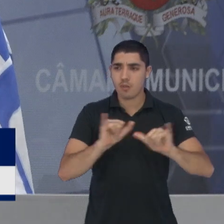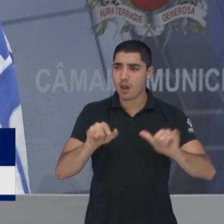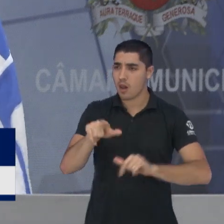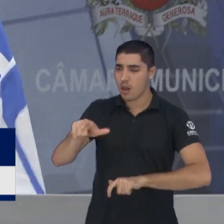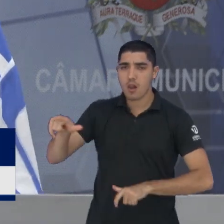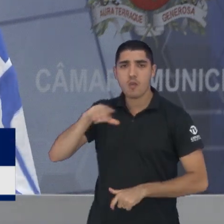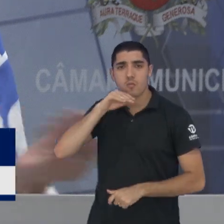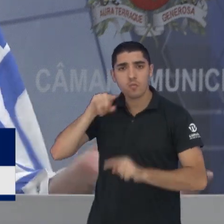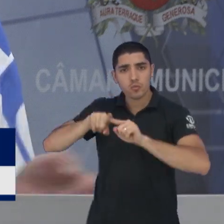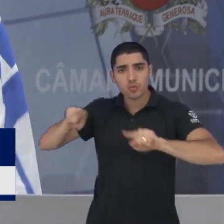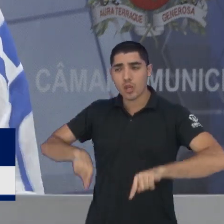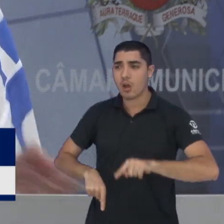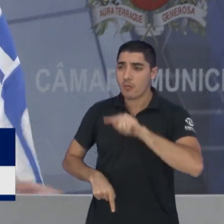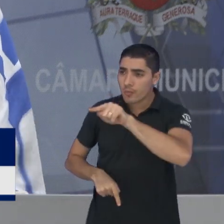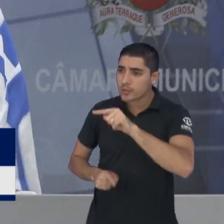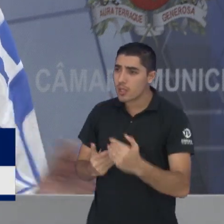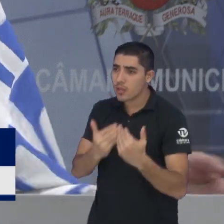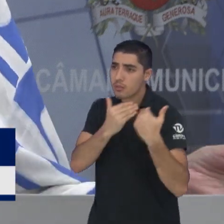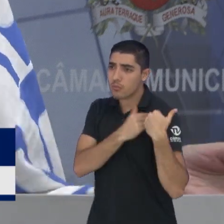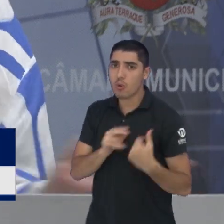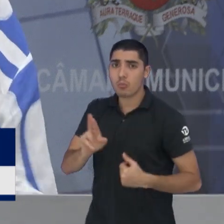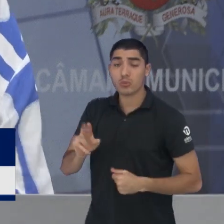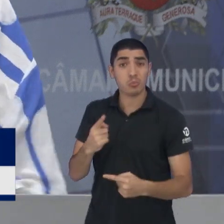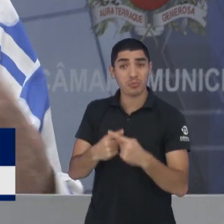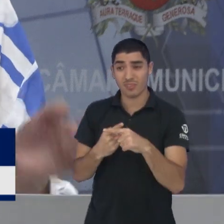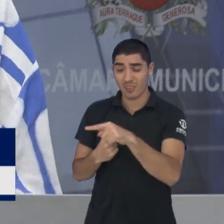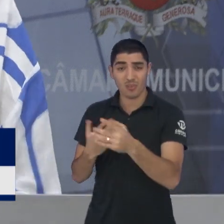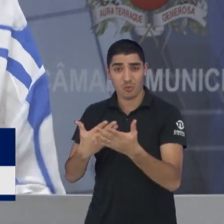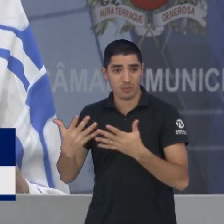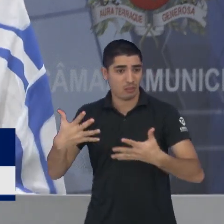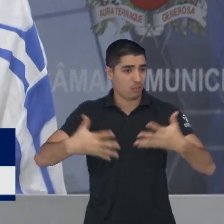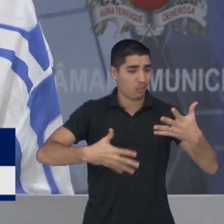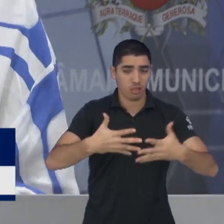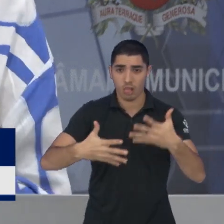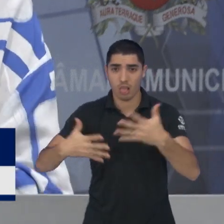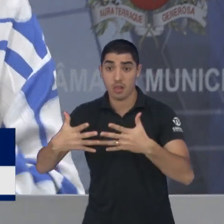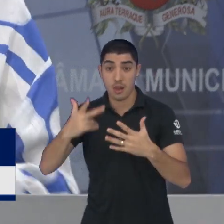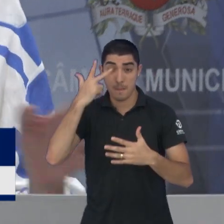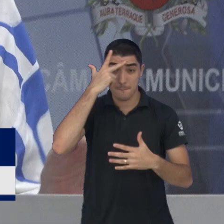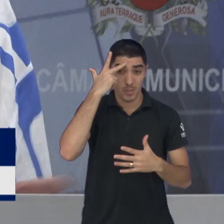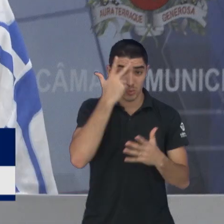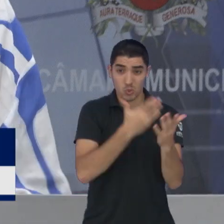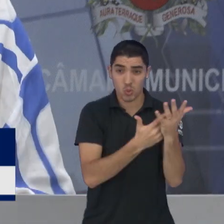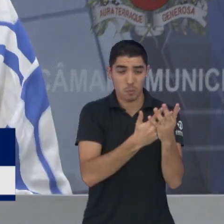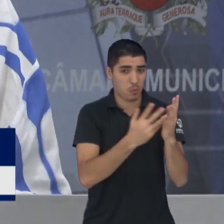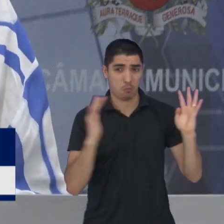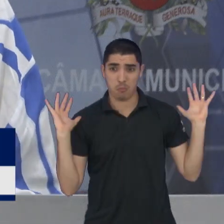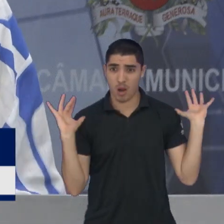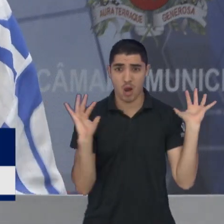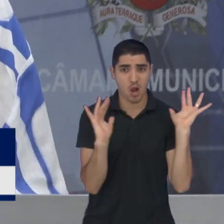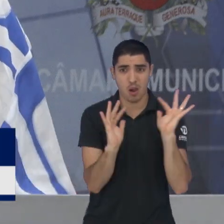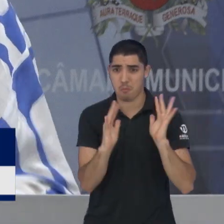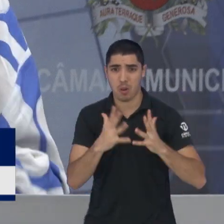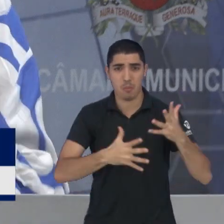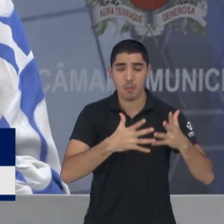função dele, porque estava um tropeçando o outro, a multidão se tropeçando, muita gente, o dengar